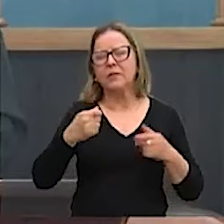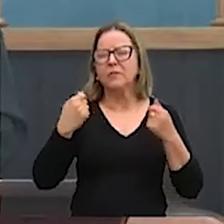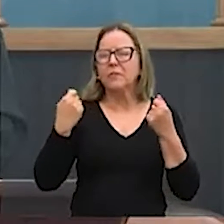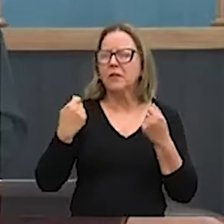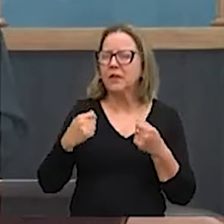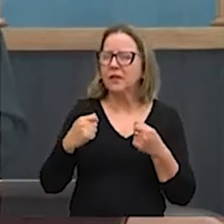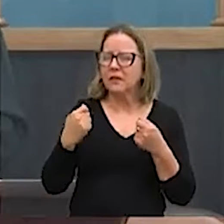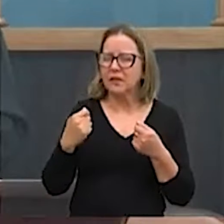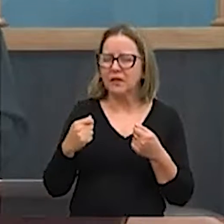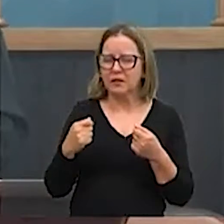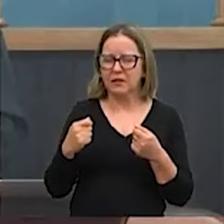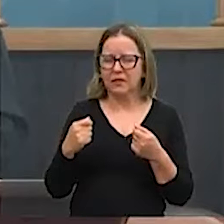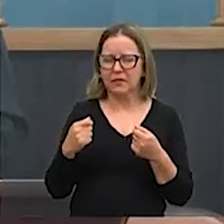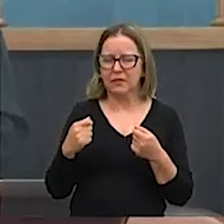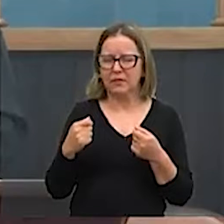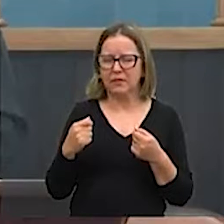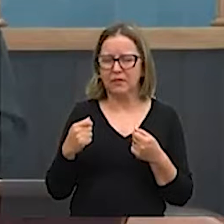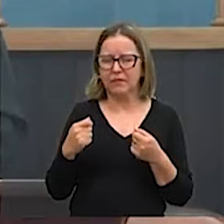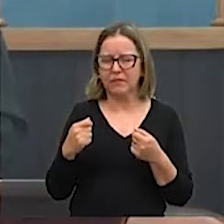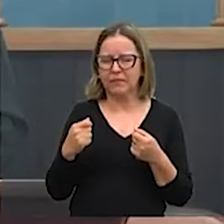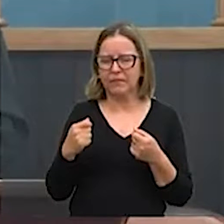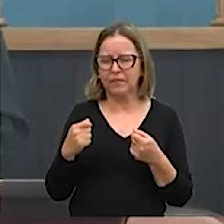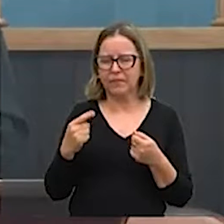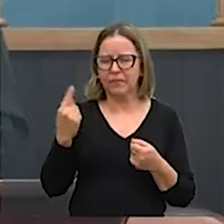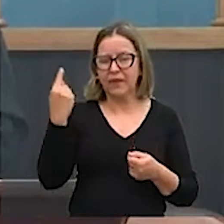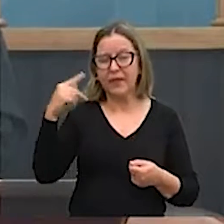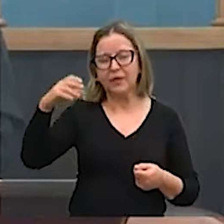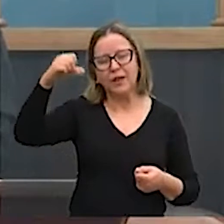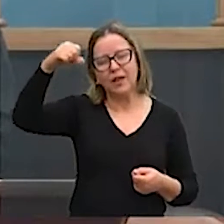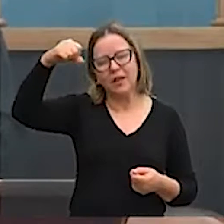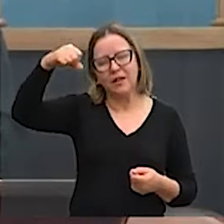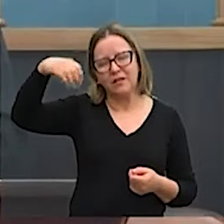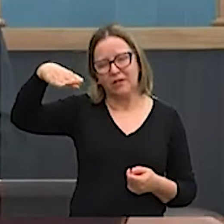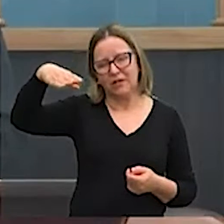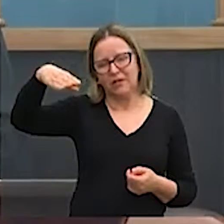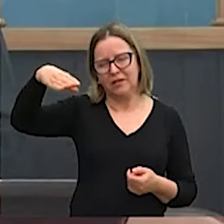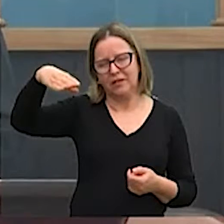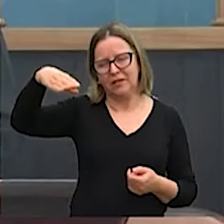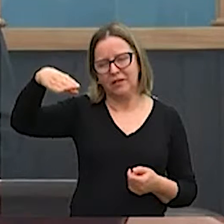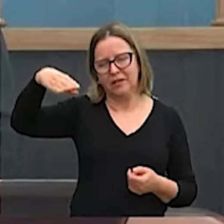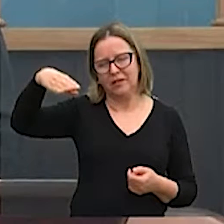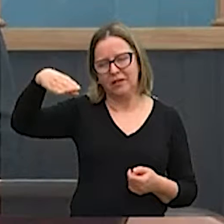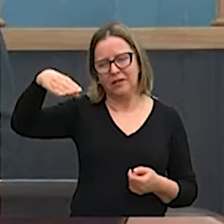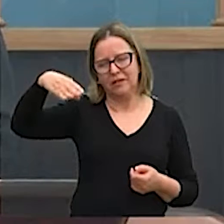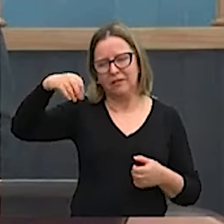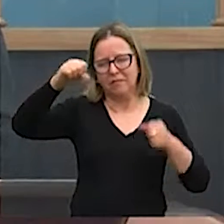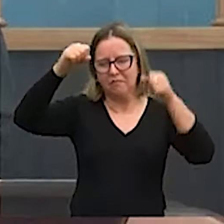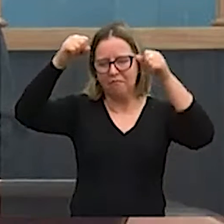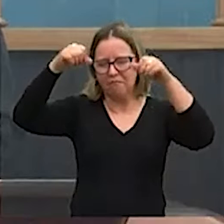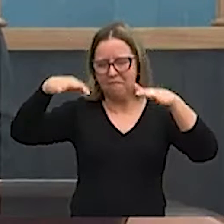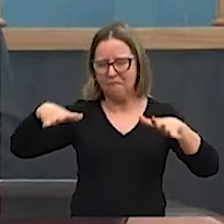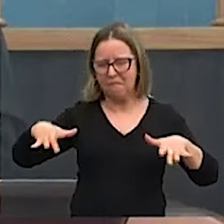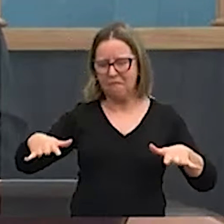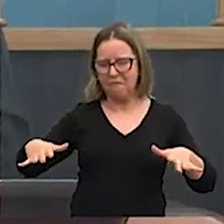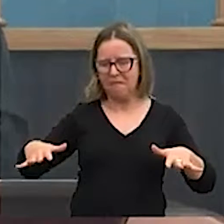precisamos da tua luz, da tua iluminação.